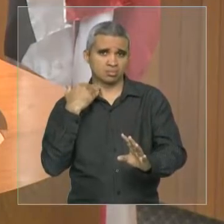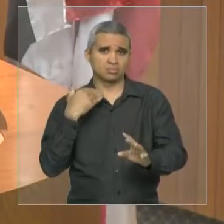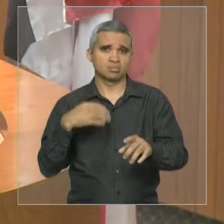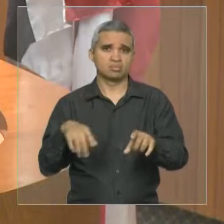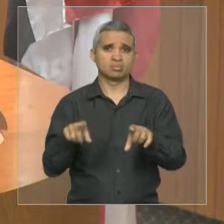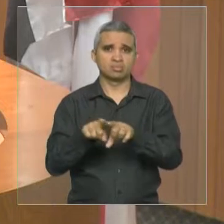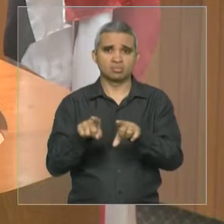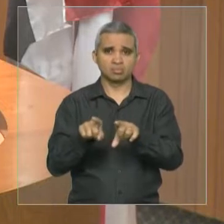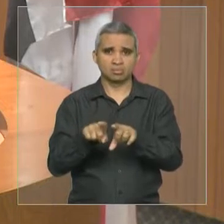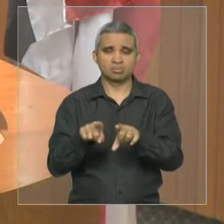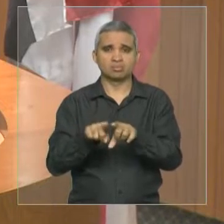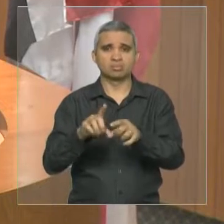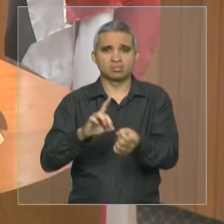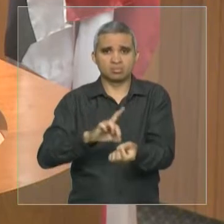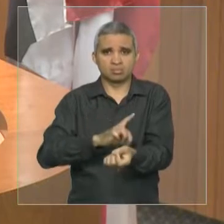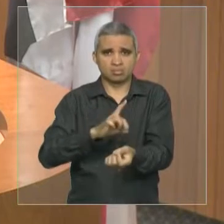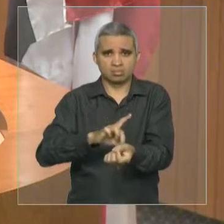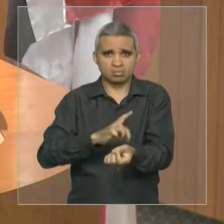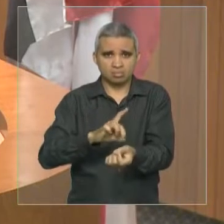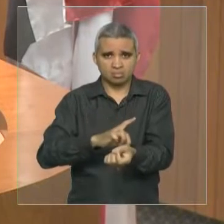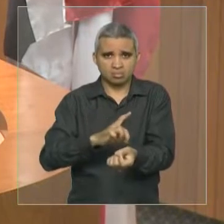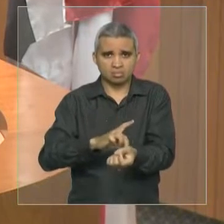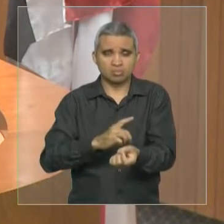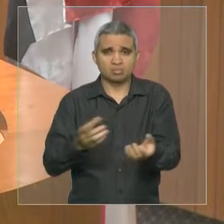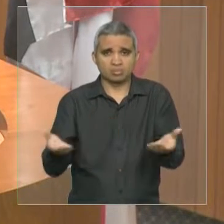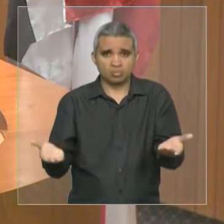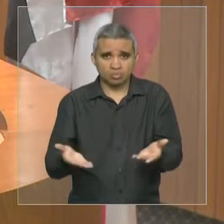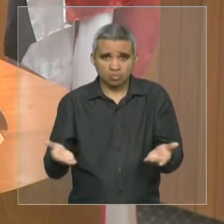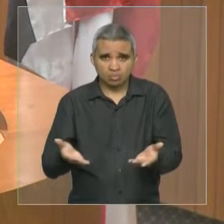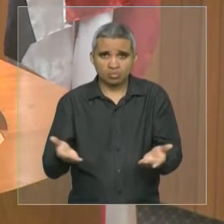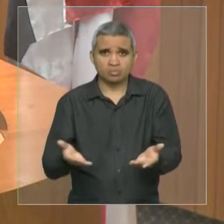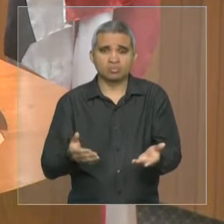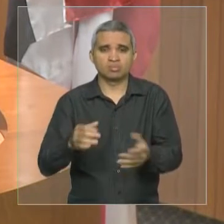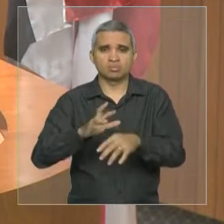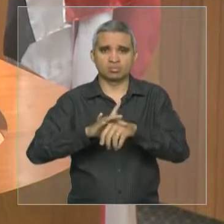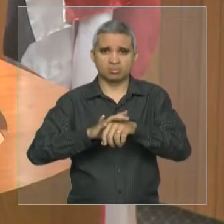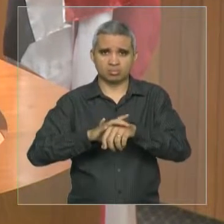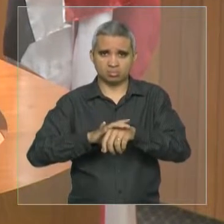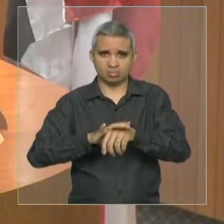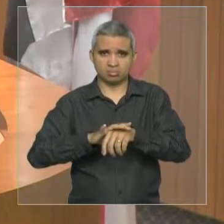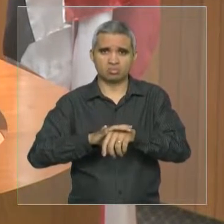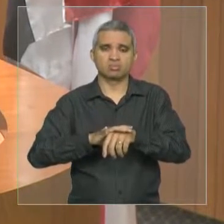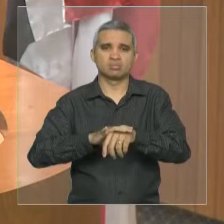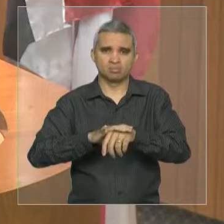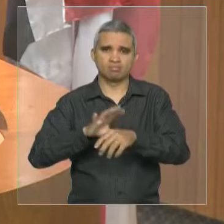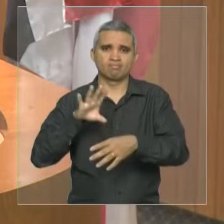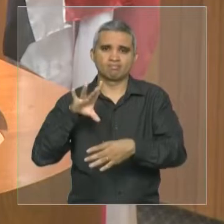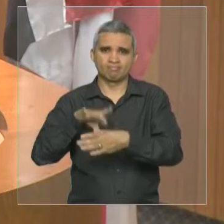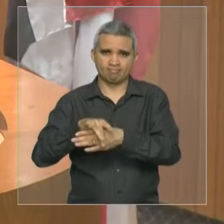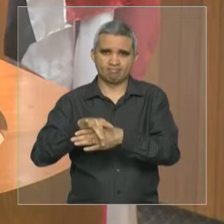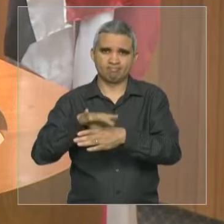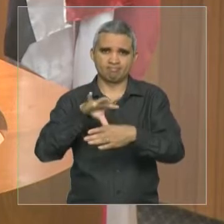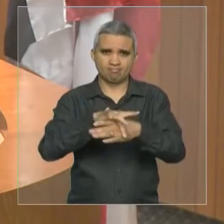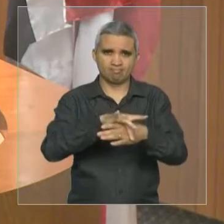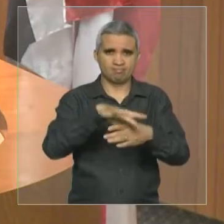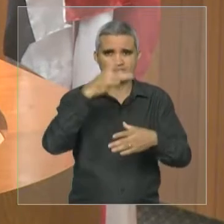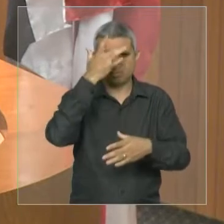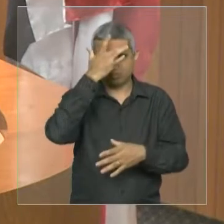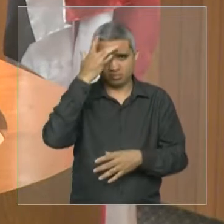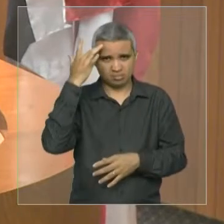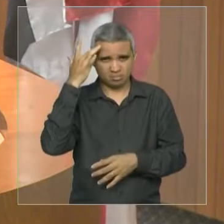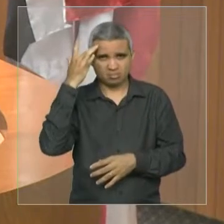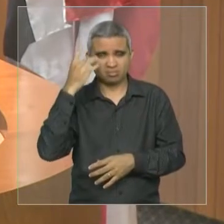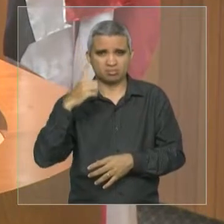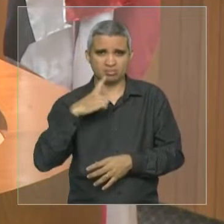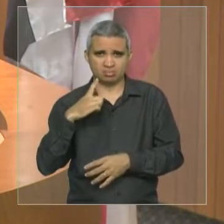A diabetes hoje é uma doença que tem atingido grande parte da população. Todos nós aqui temos, ou temos um